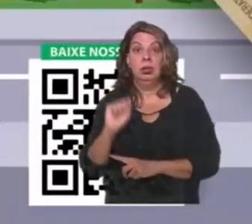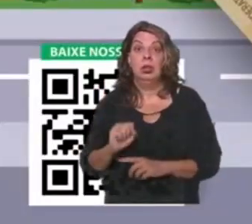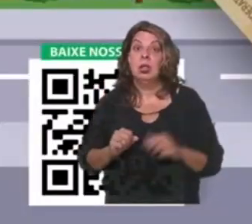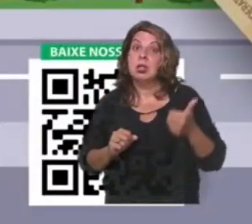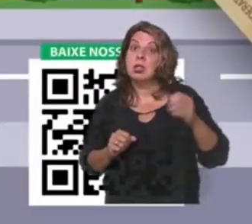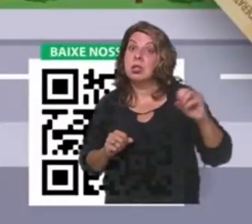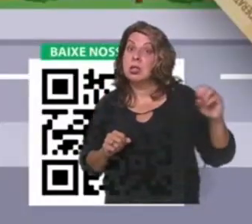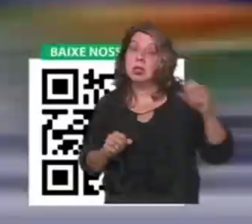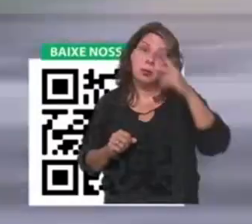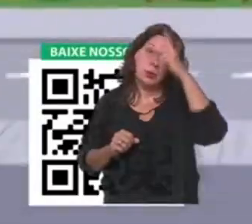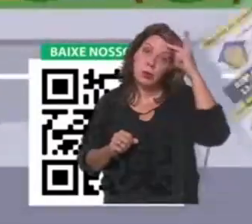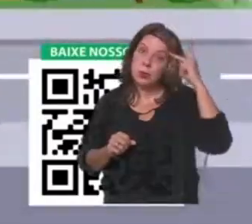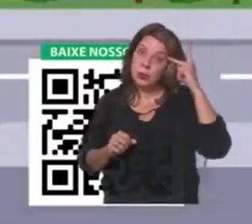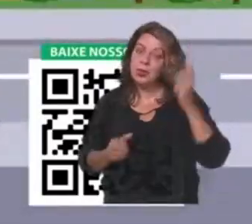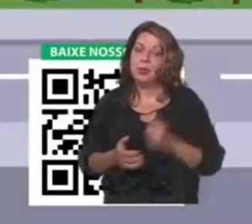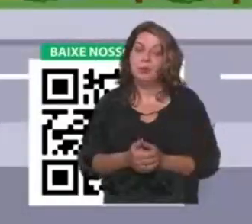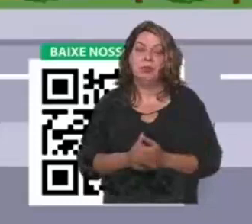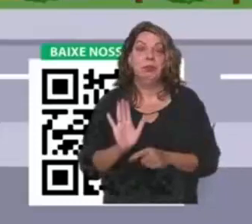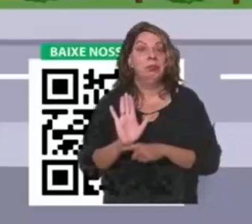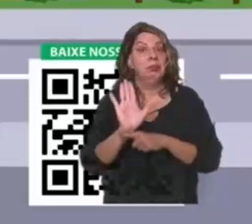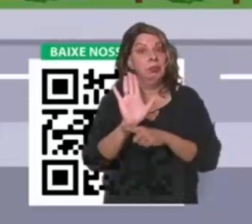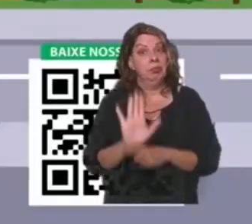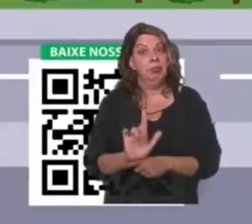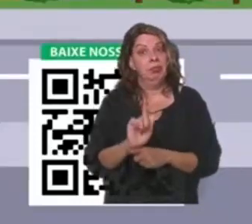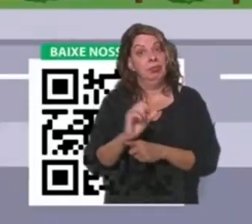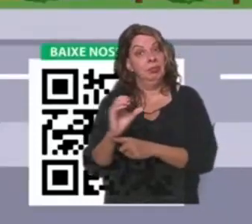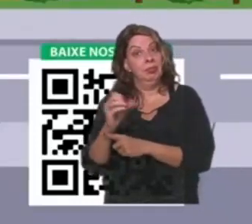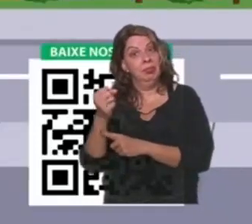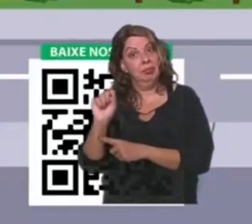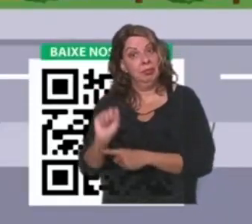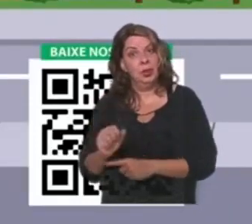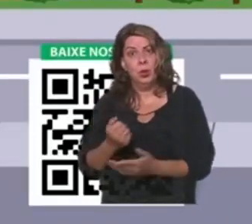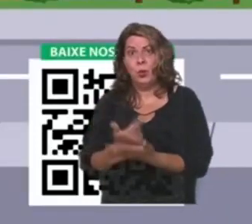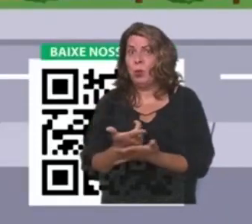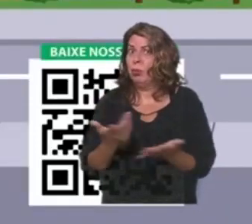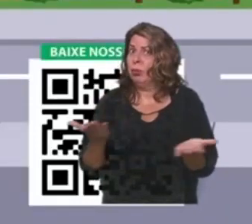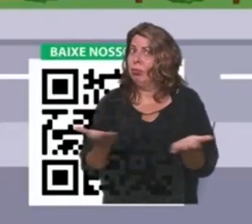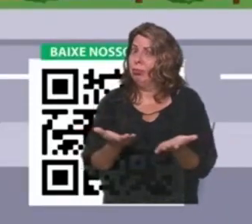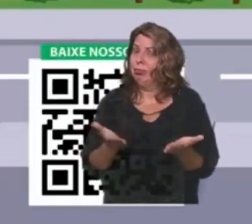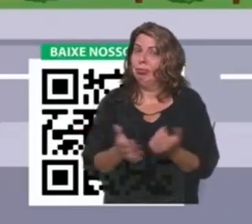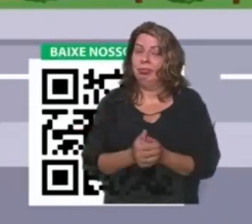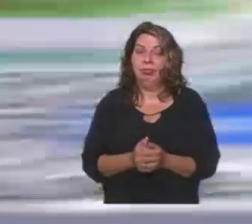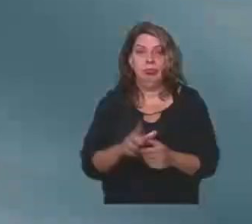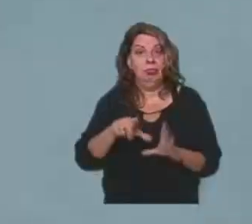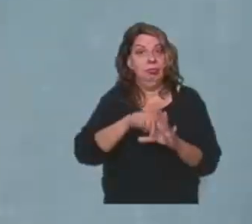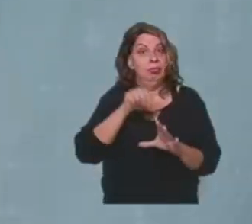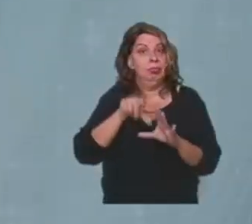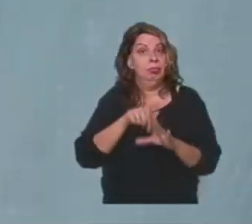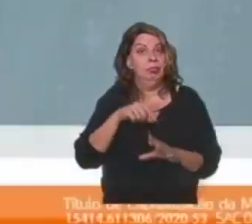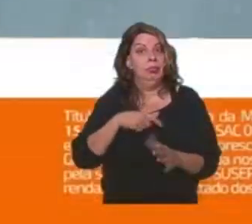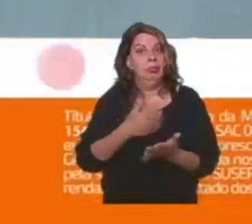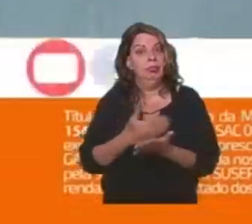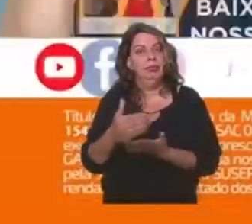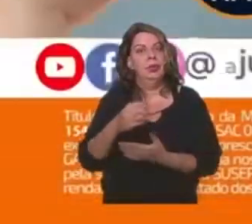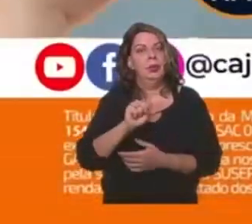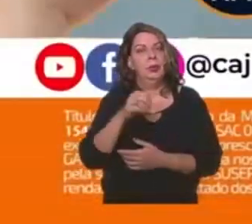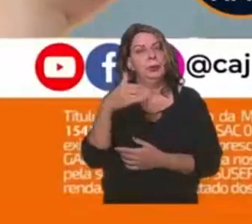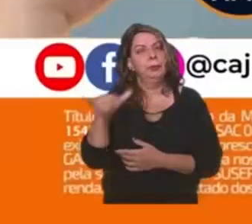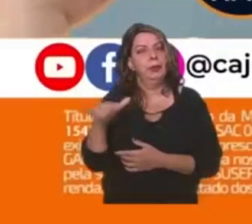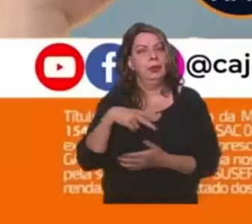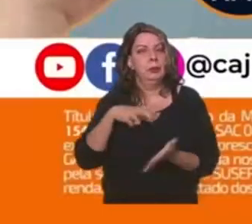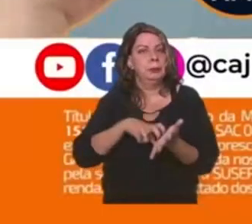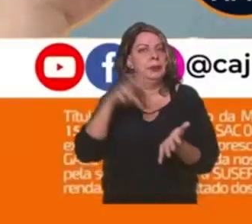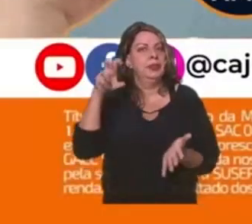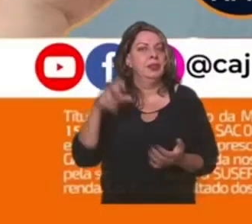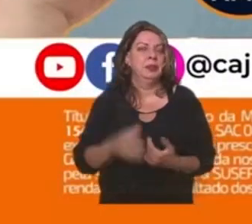100 prêmios de R$500. Colabore com o GAC Sergipe e compre já o seu título. O sorteio é mais cedo, 8h30 da manhã.